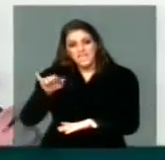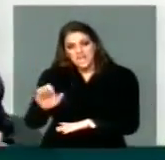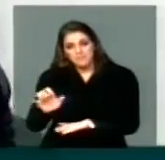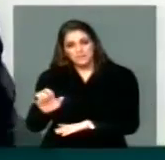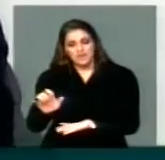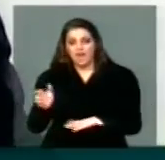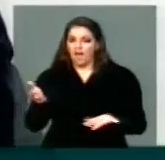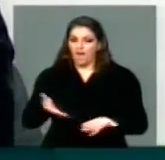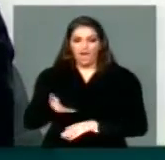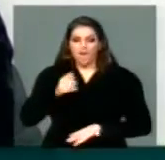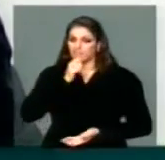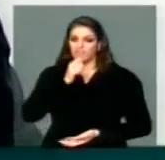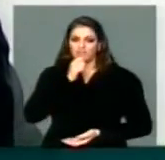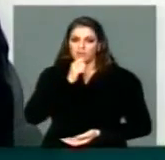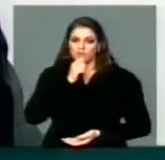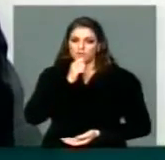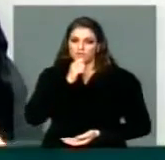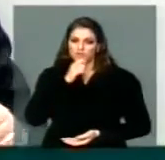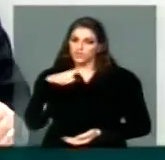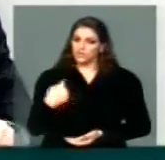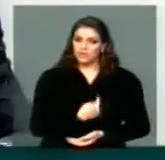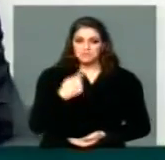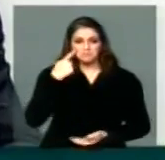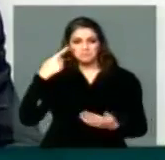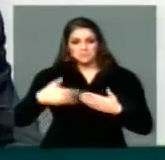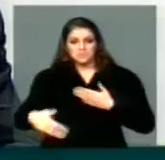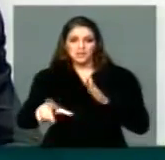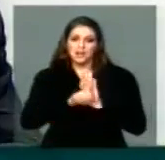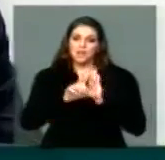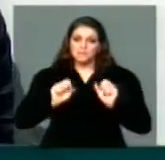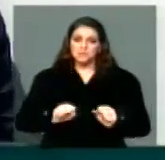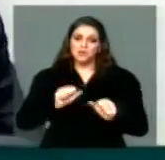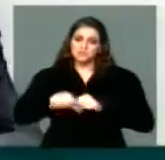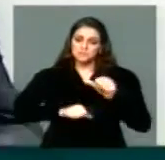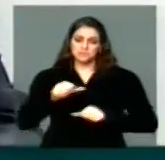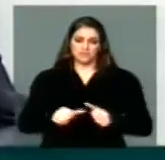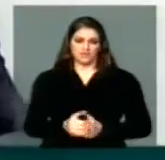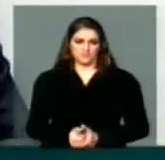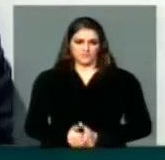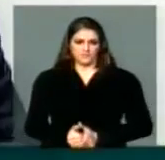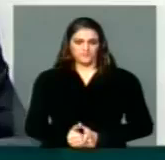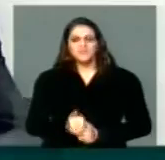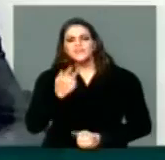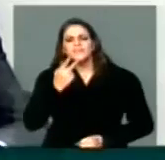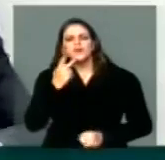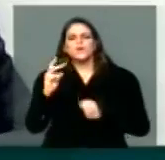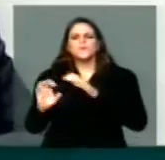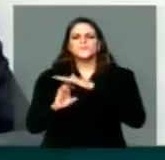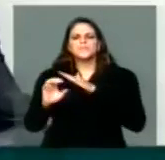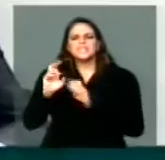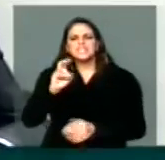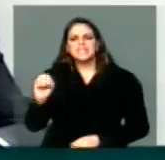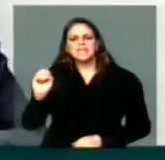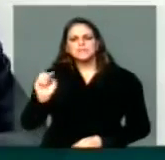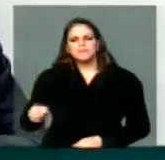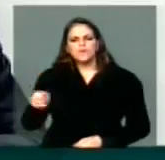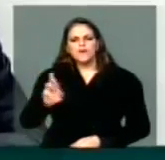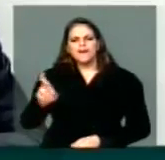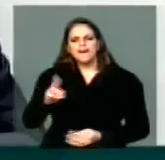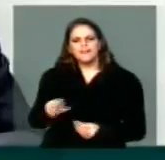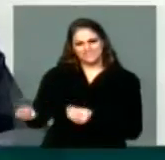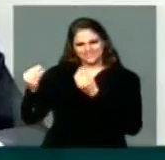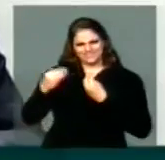Então, vamos pelo seguinte: a construtora Camargo Corrêa, que ele coloca aqui, doou para mim R$500 mil. Alguém já teve a curiosidade